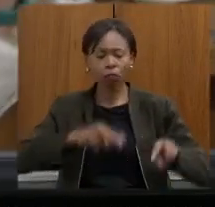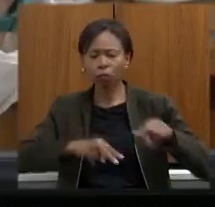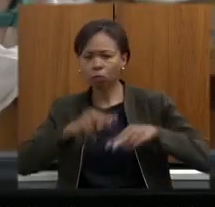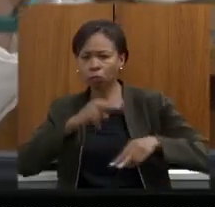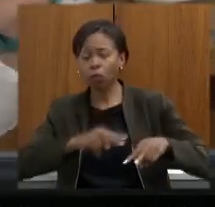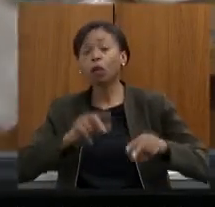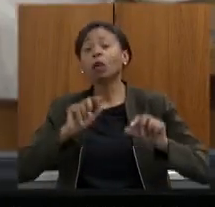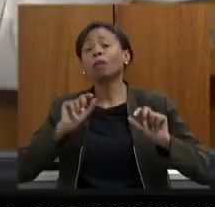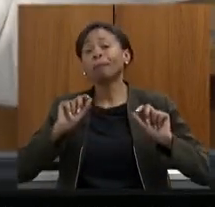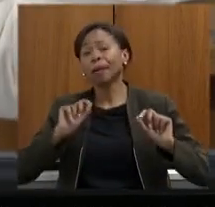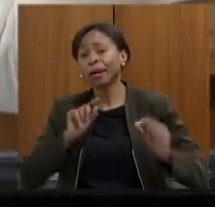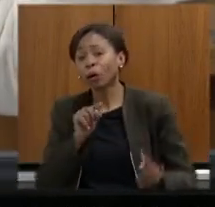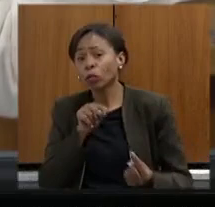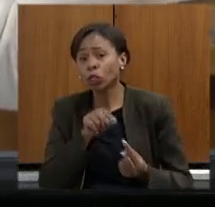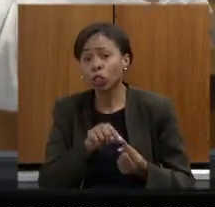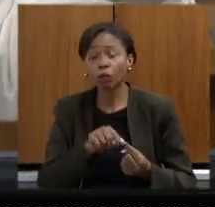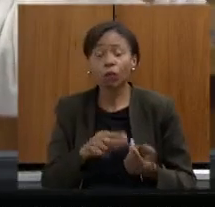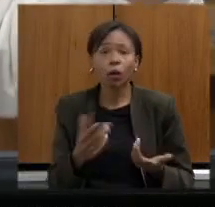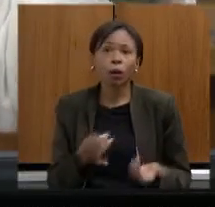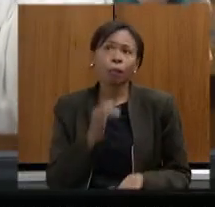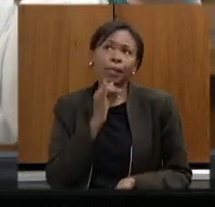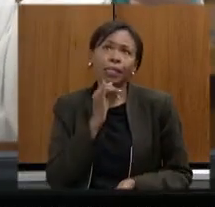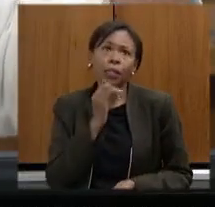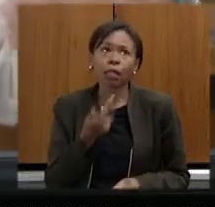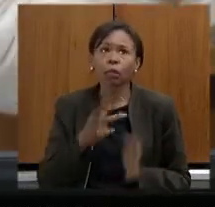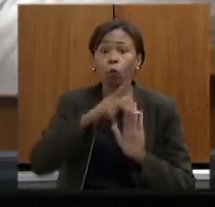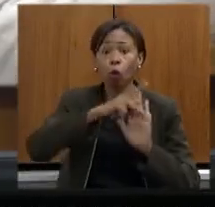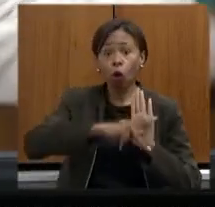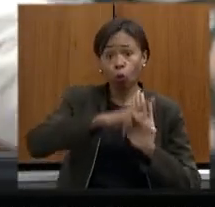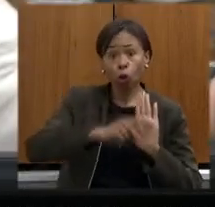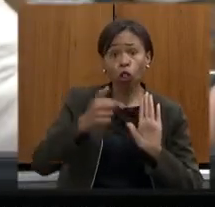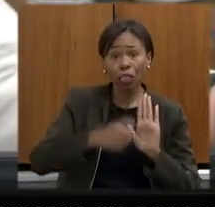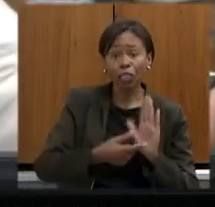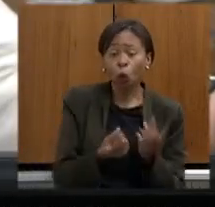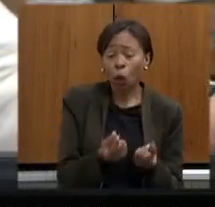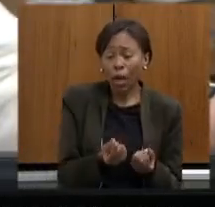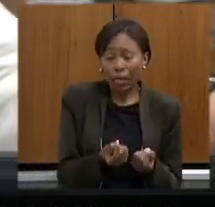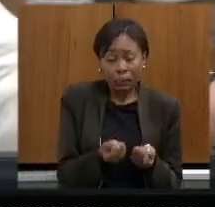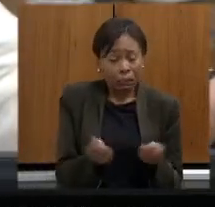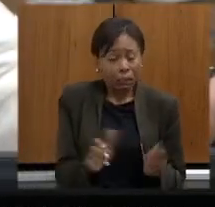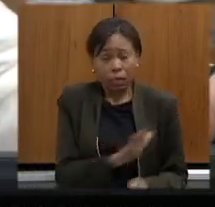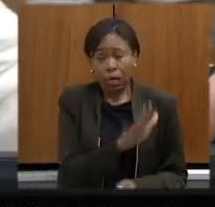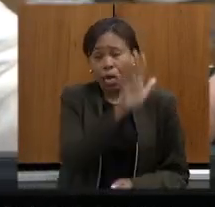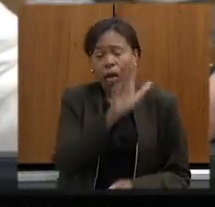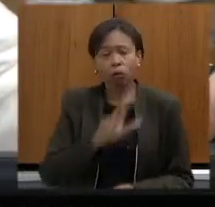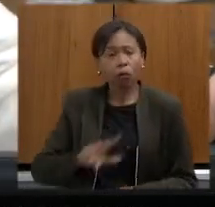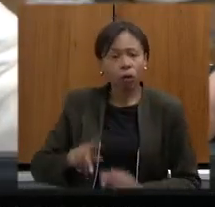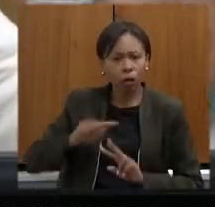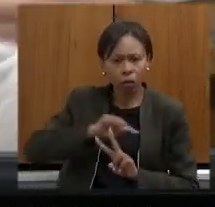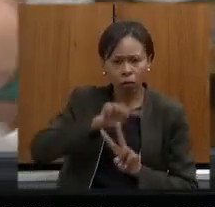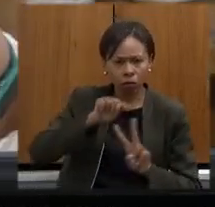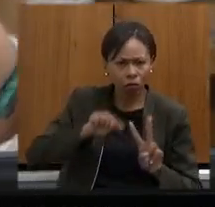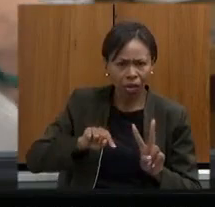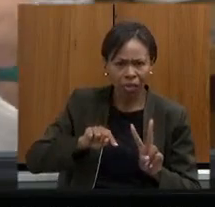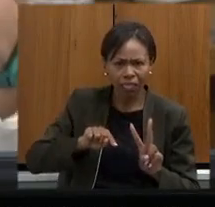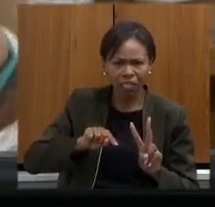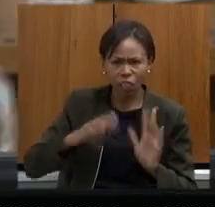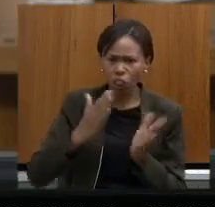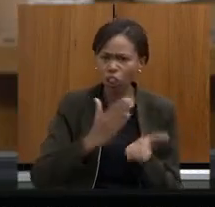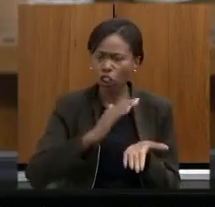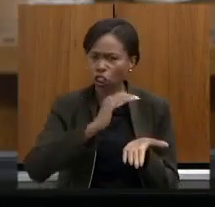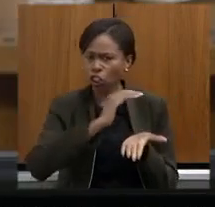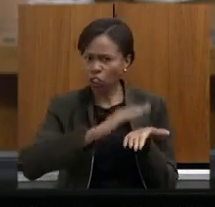de não permitir que por exemplo um projeto que tem um preço mais elevado a vale não vai poder abater